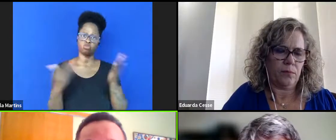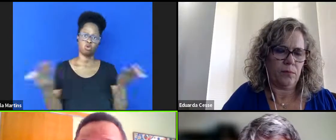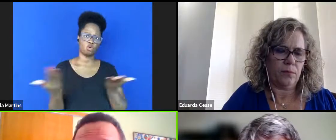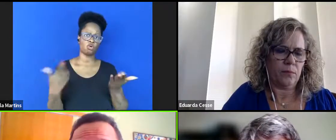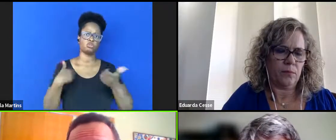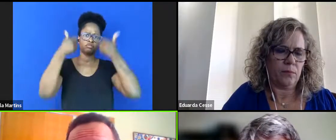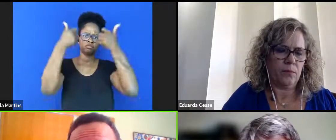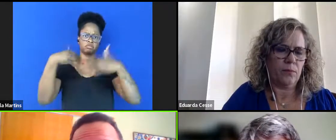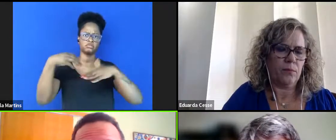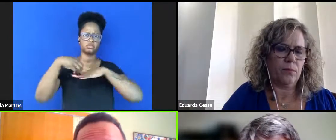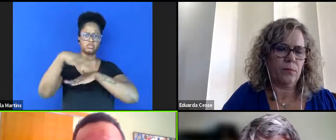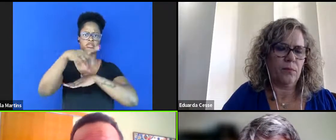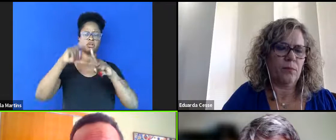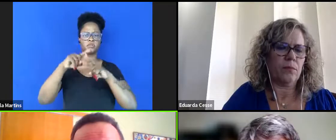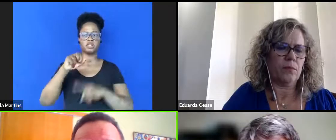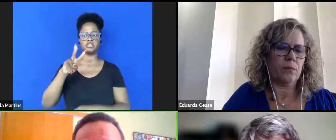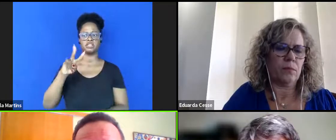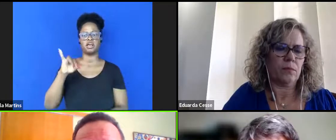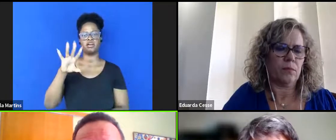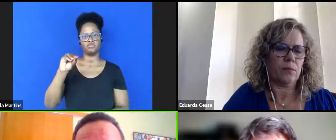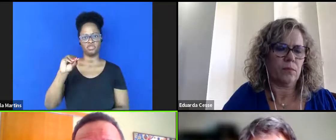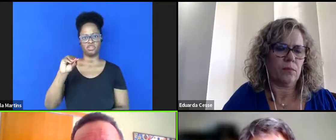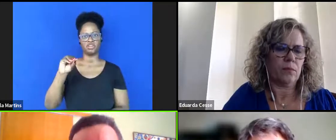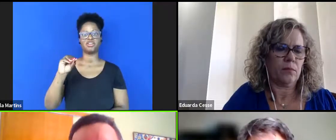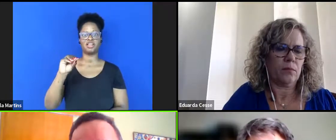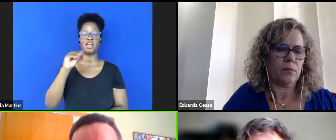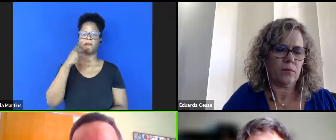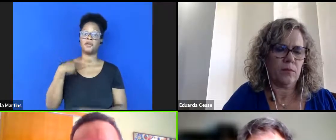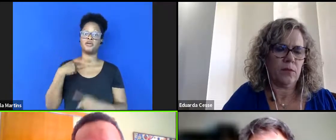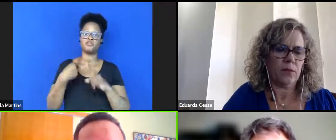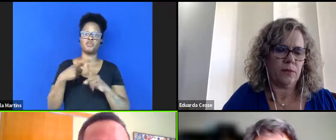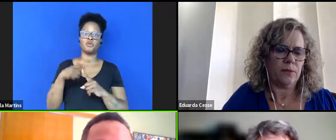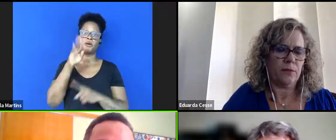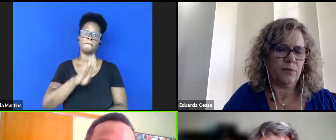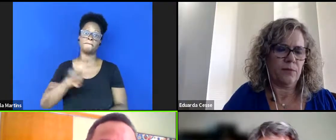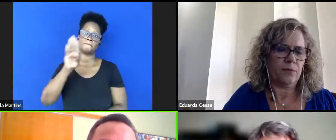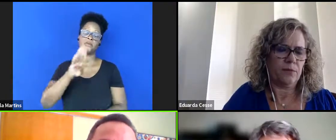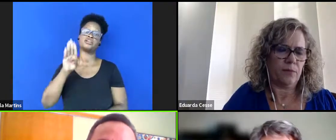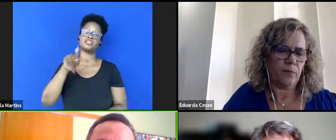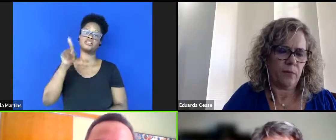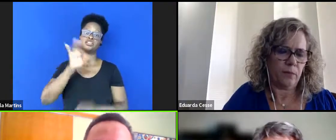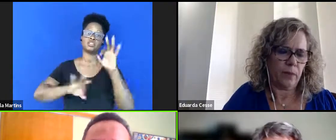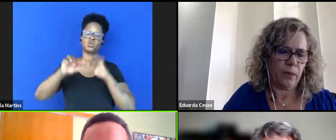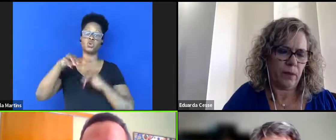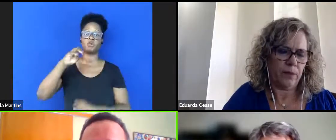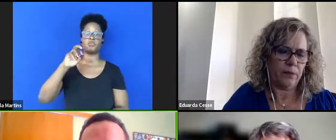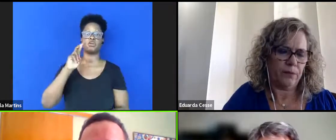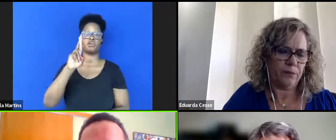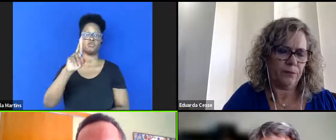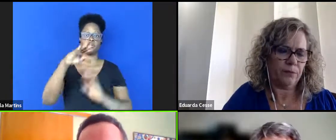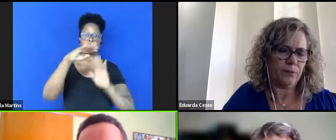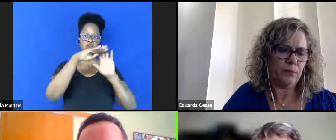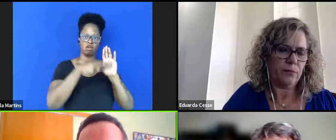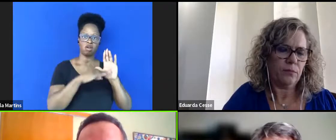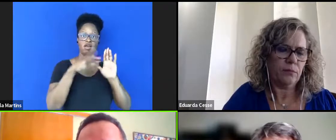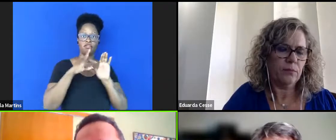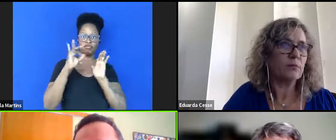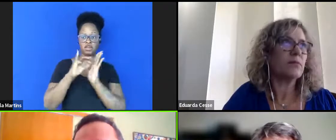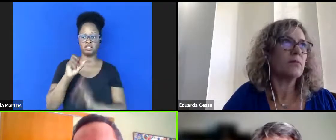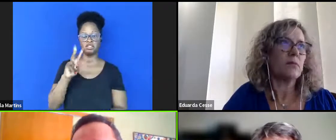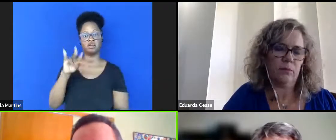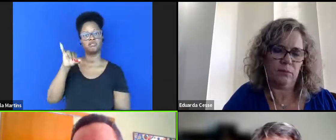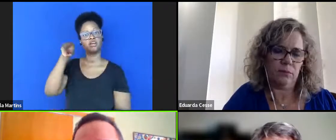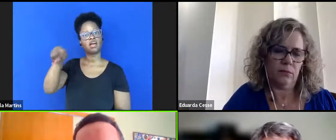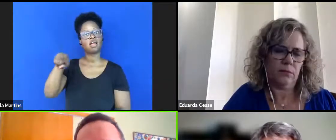também em nome do Savino, na verdade, só salientando pela Biologia Celular e Molecular do programa, na verdade, o Savino lá não se conta